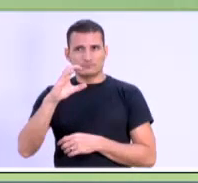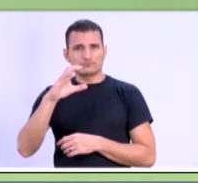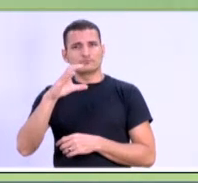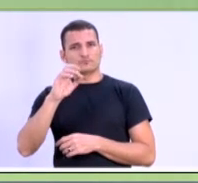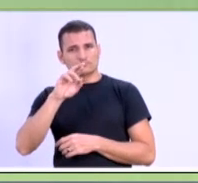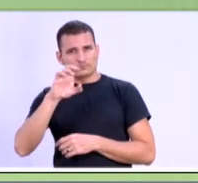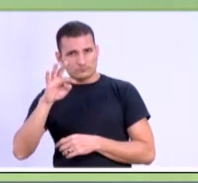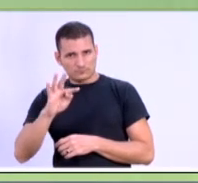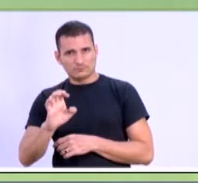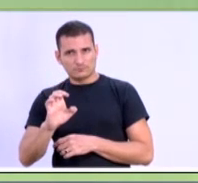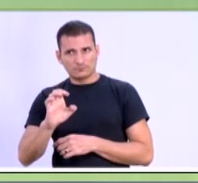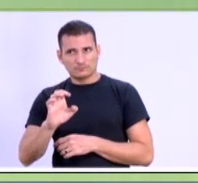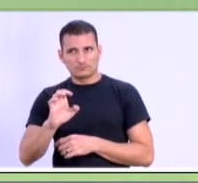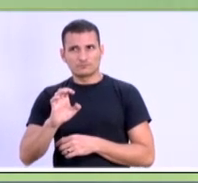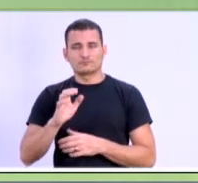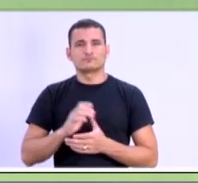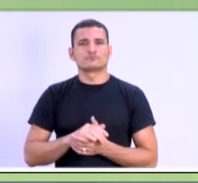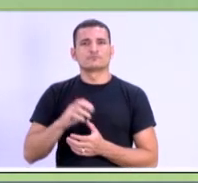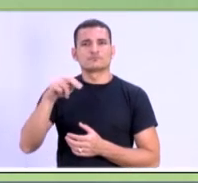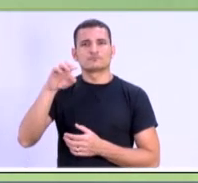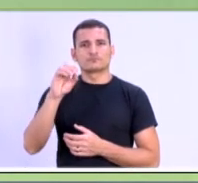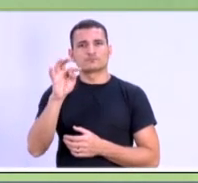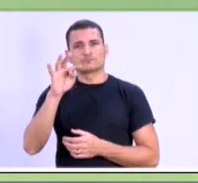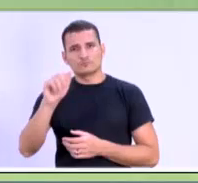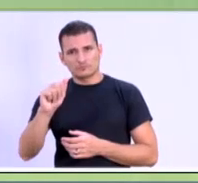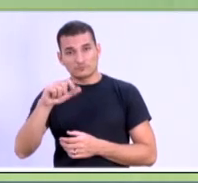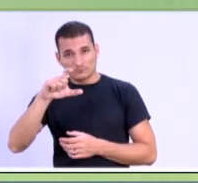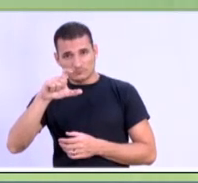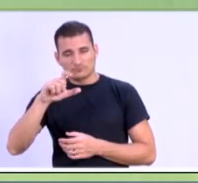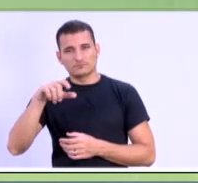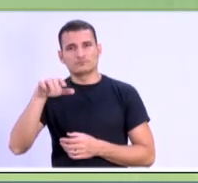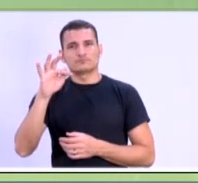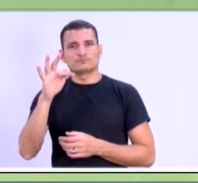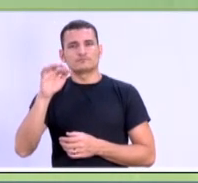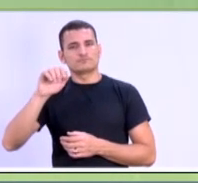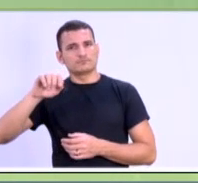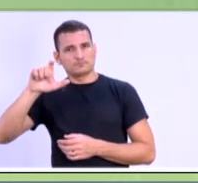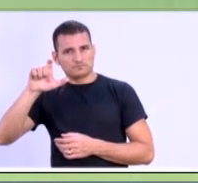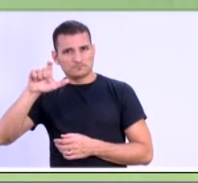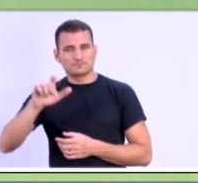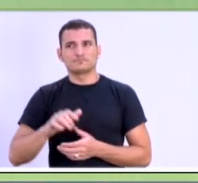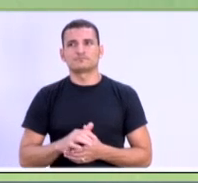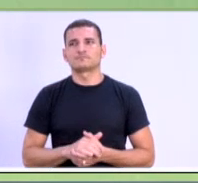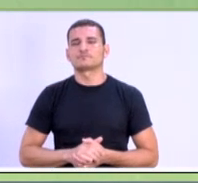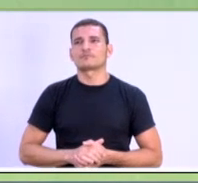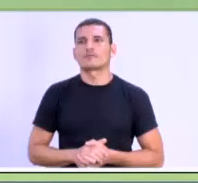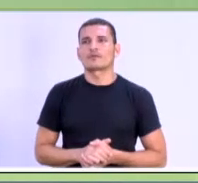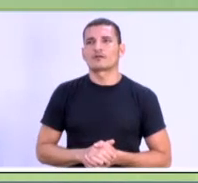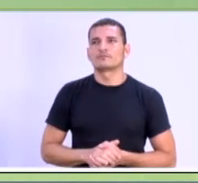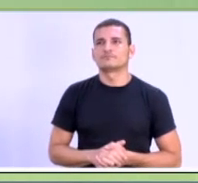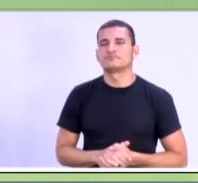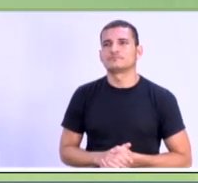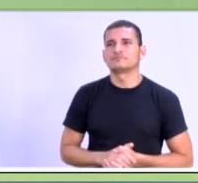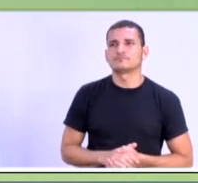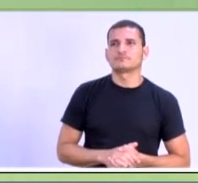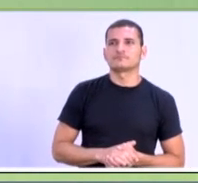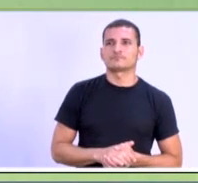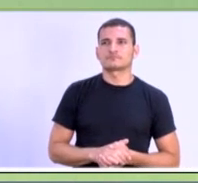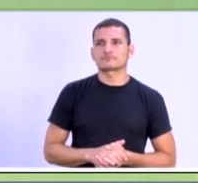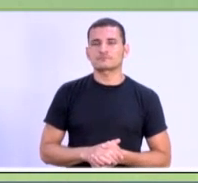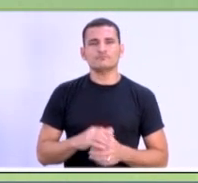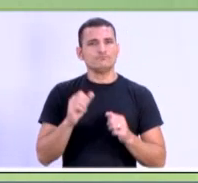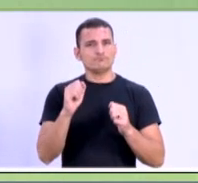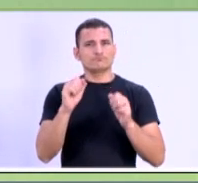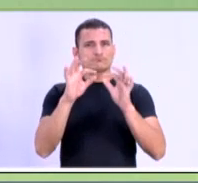de nota é maiúsculo e F também é maiúsculo. Aí a questão, professor, eu posso colocar tudo